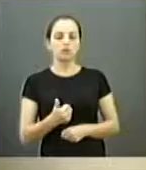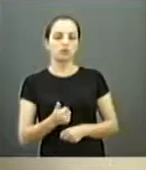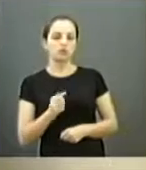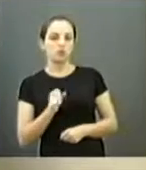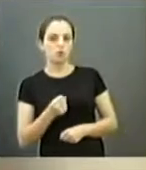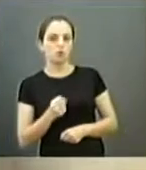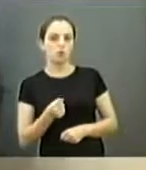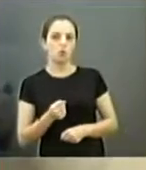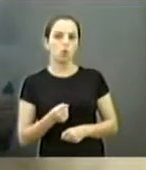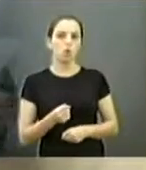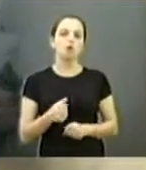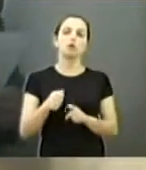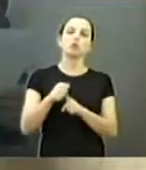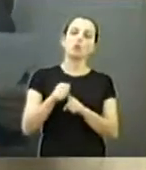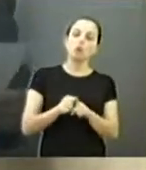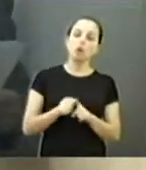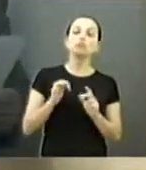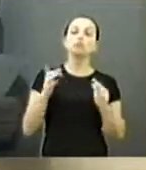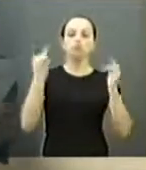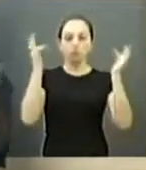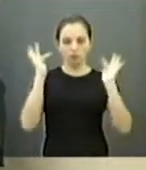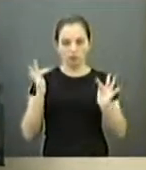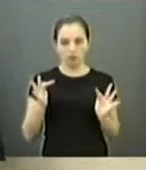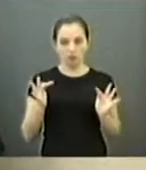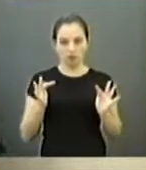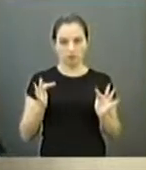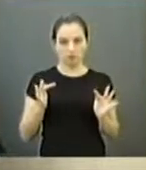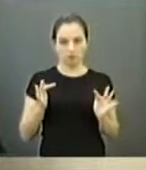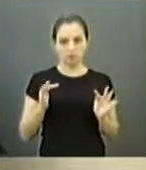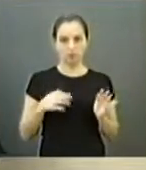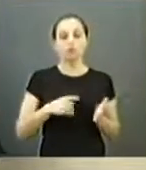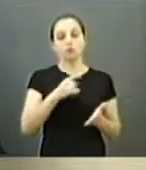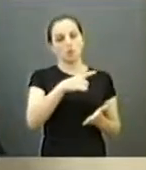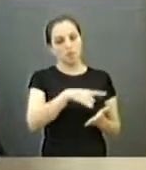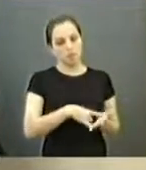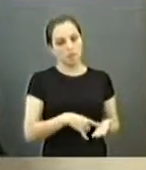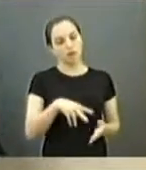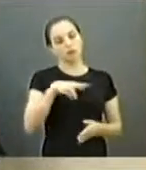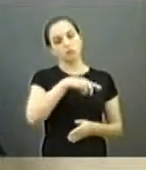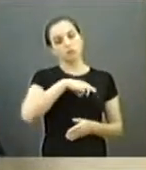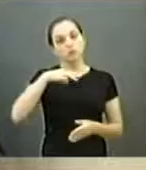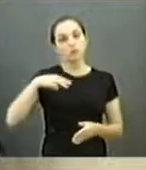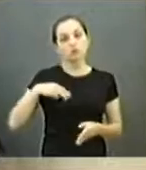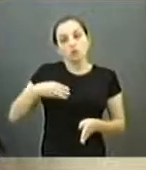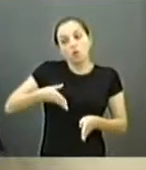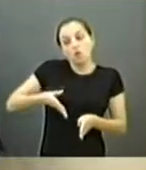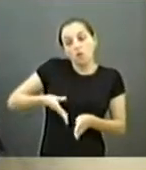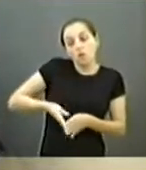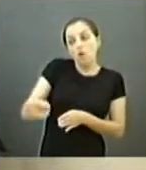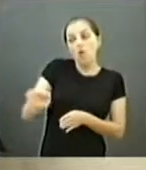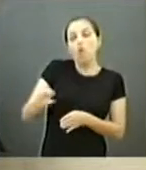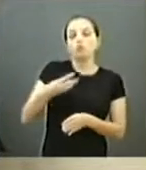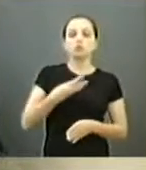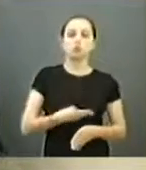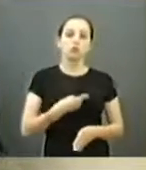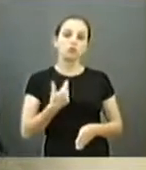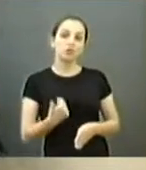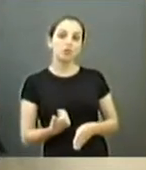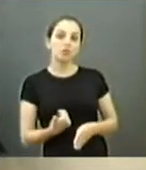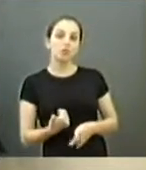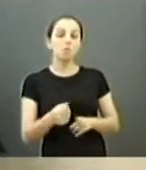188.669, dia 18/2. A carta, o Ministério mandou 31/10 para ver como tava as